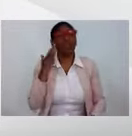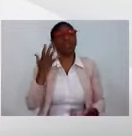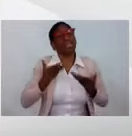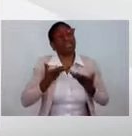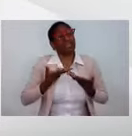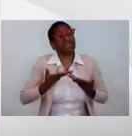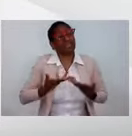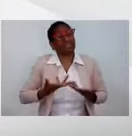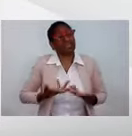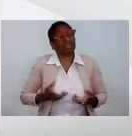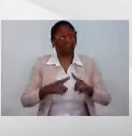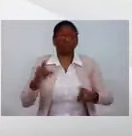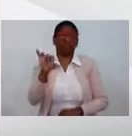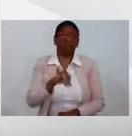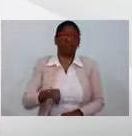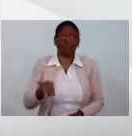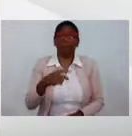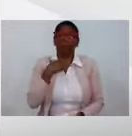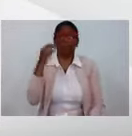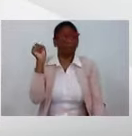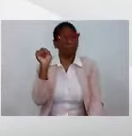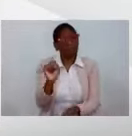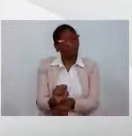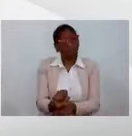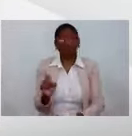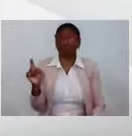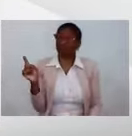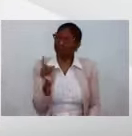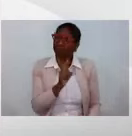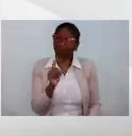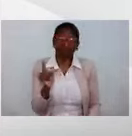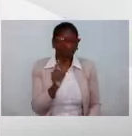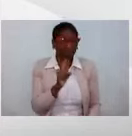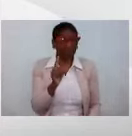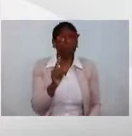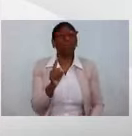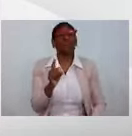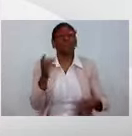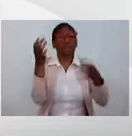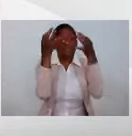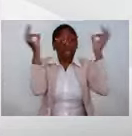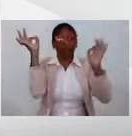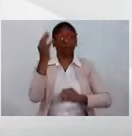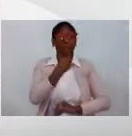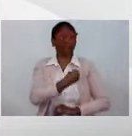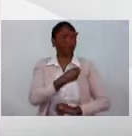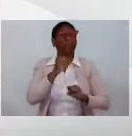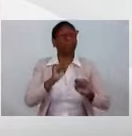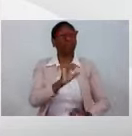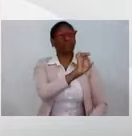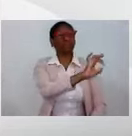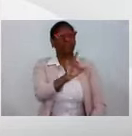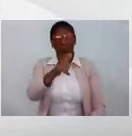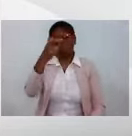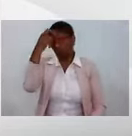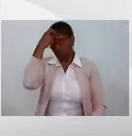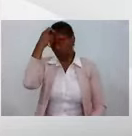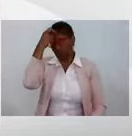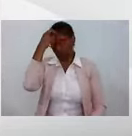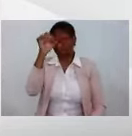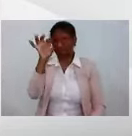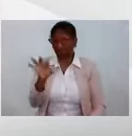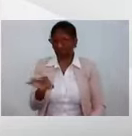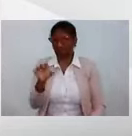é necessário, a gente não pode baixar a guarda, né? Muitas vidas podem ser salvas pela consciência de todos. O